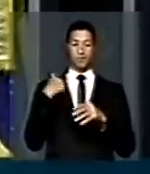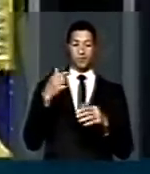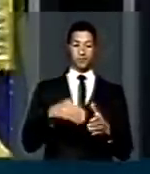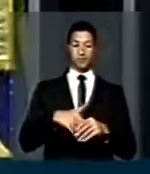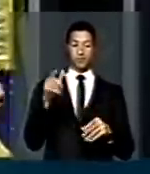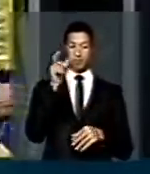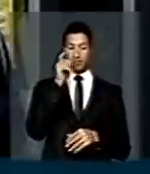motorista